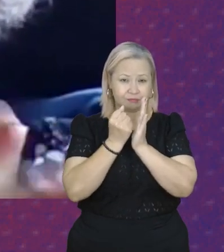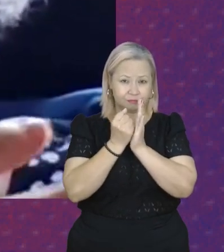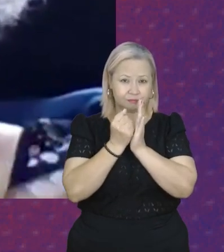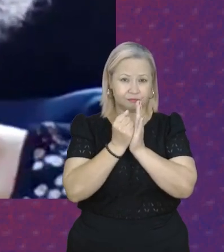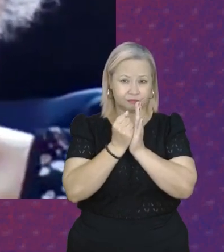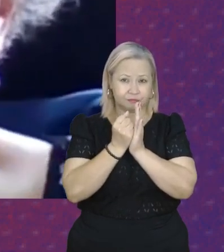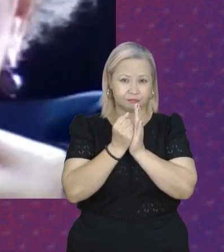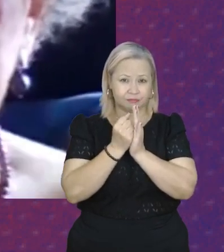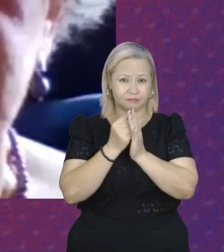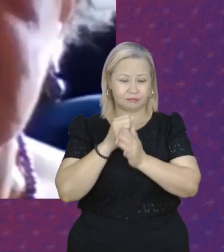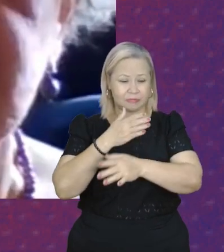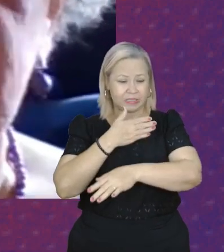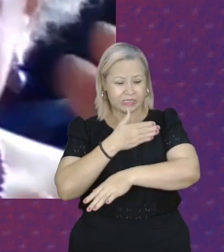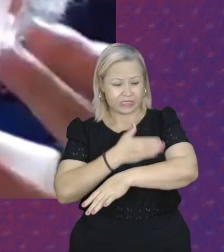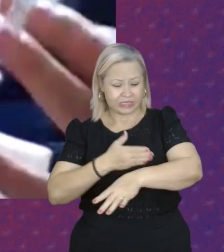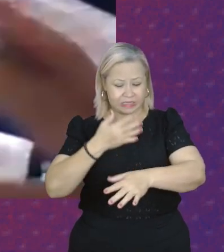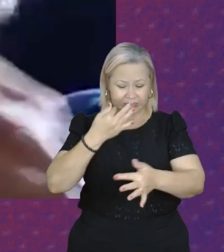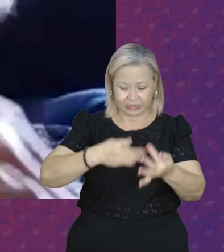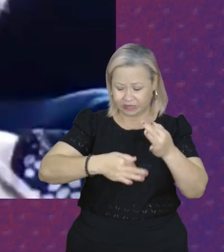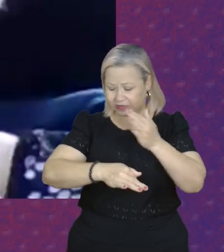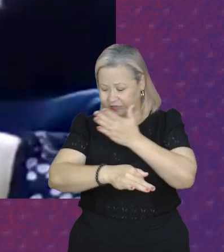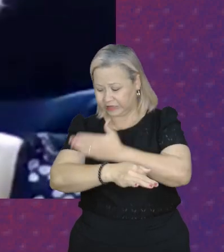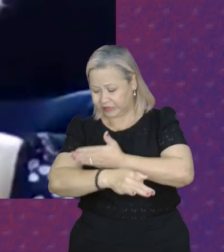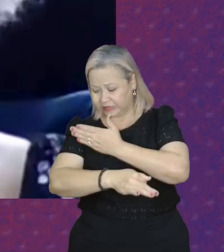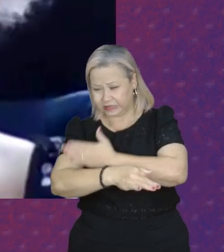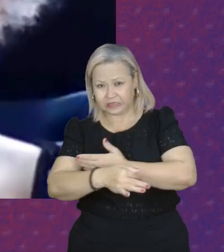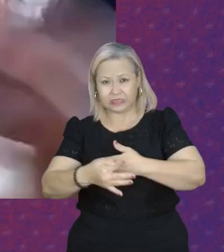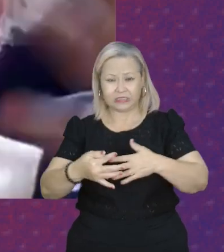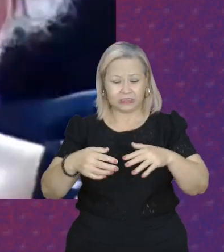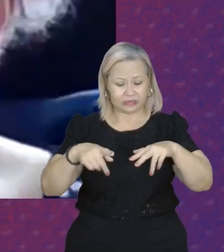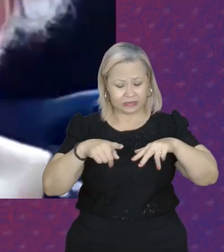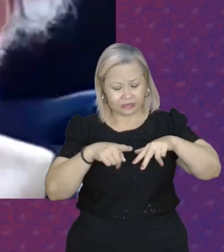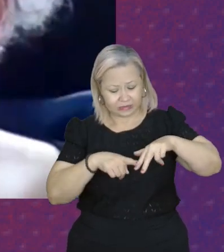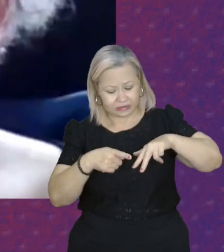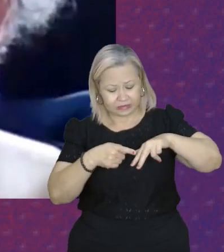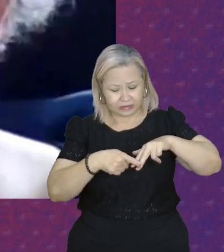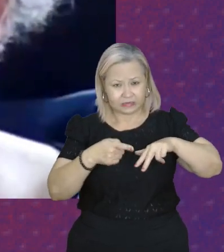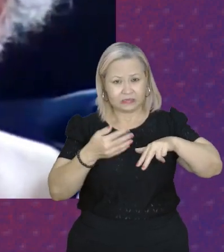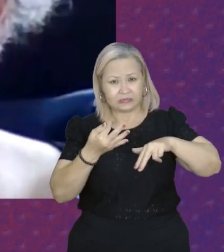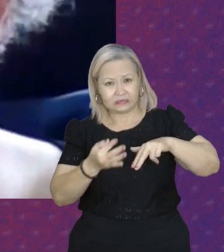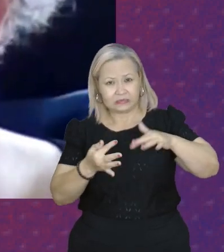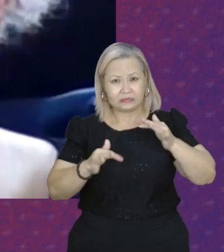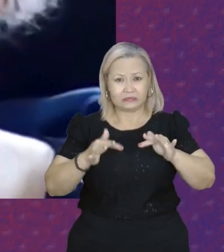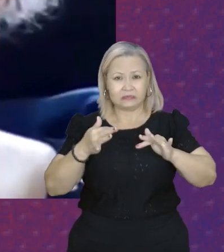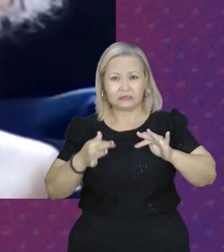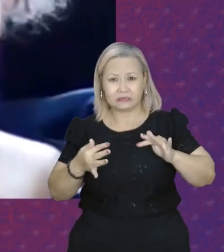Quebra o braço, machuca, arrebenta a perna, roxos.